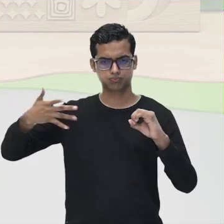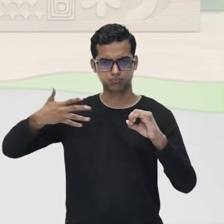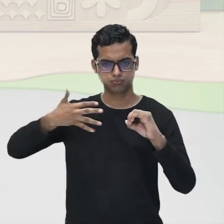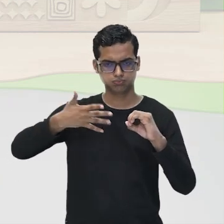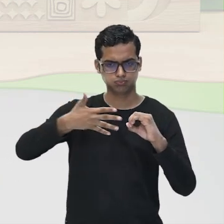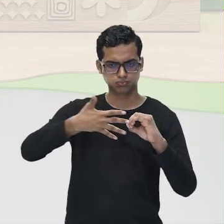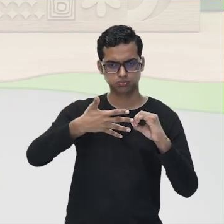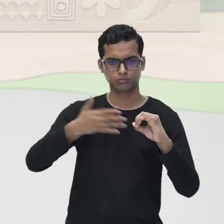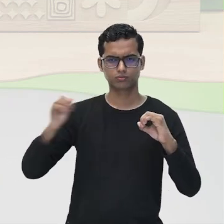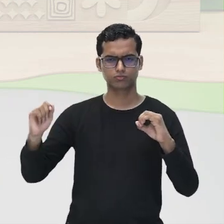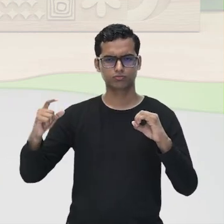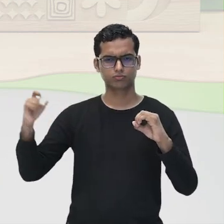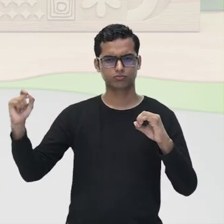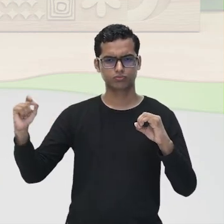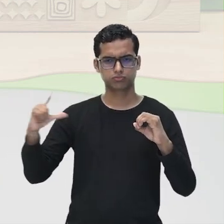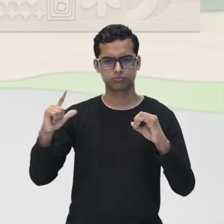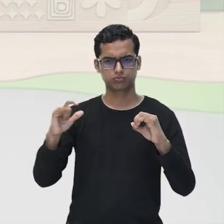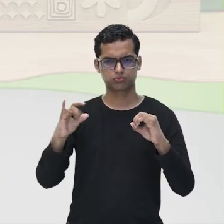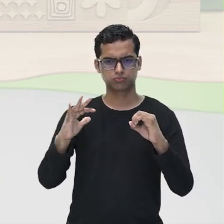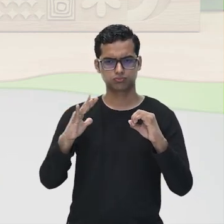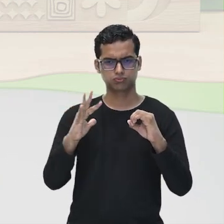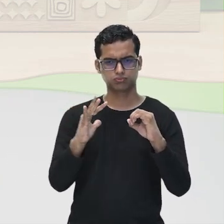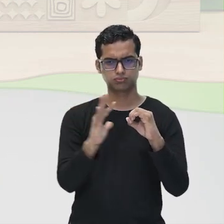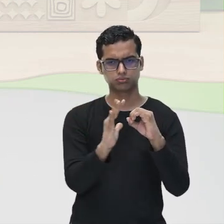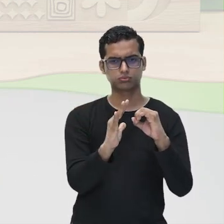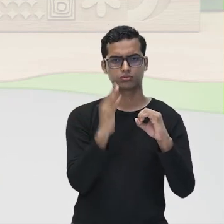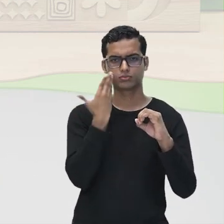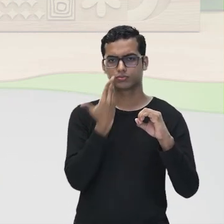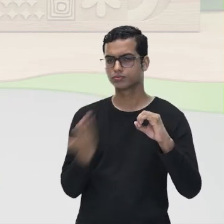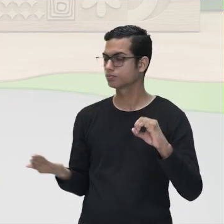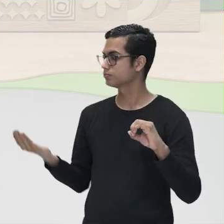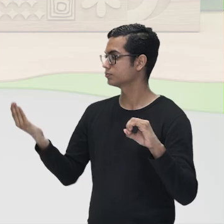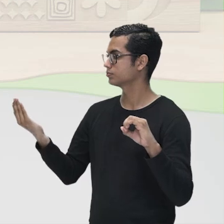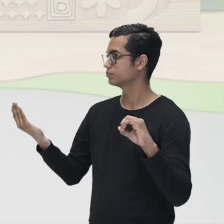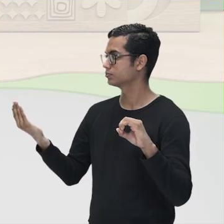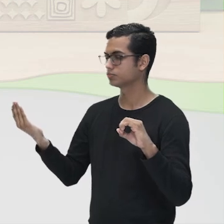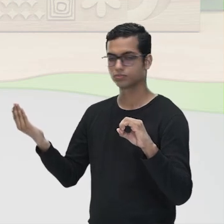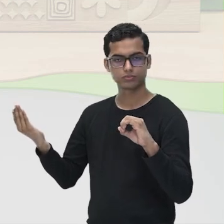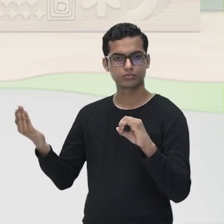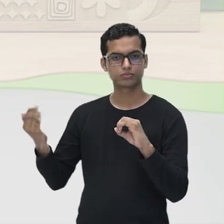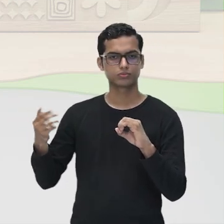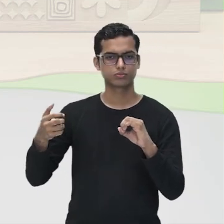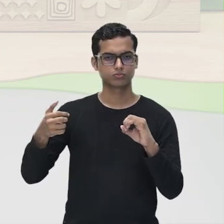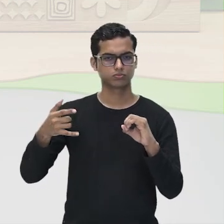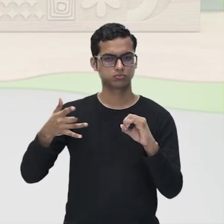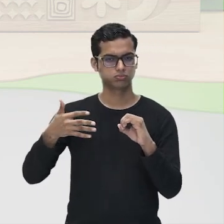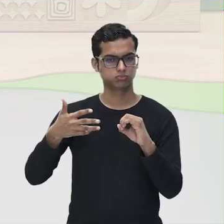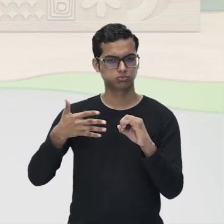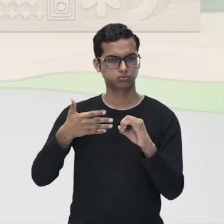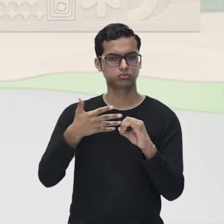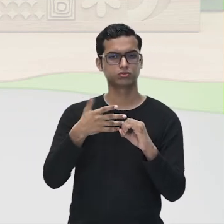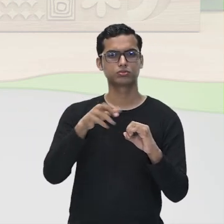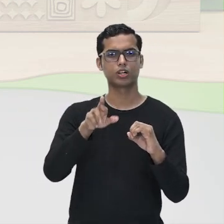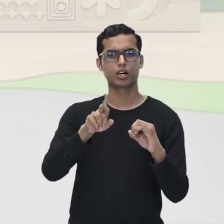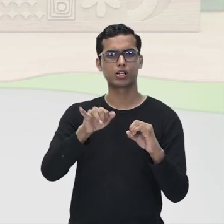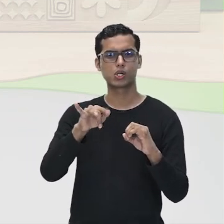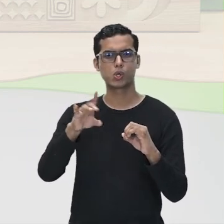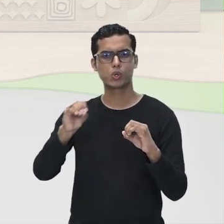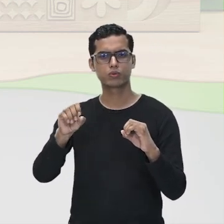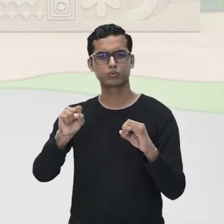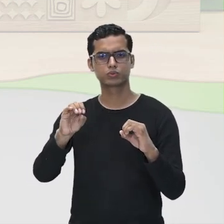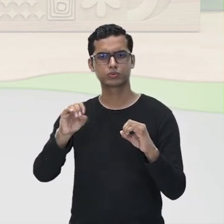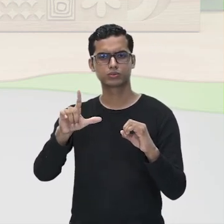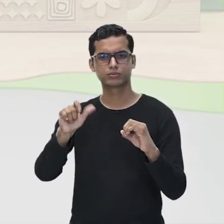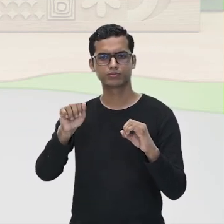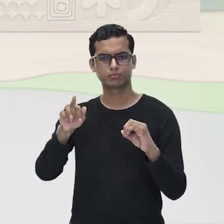aqui, os raios solares, eles vão chegar até o nosso planeta de forma